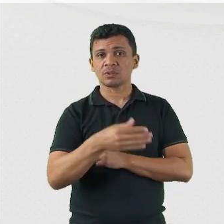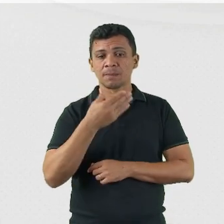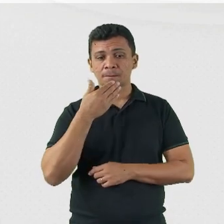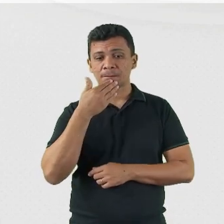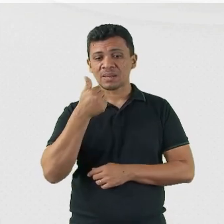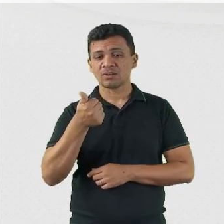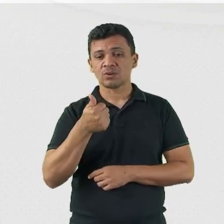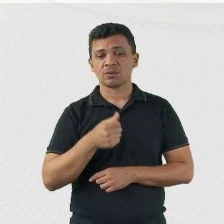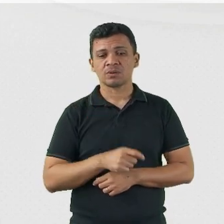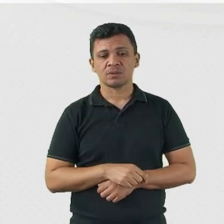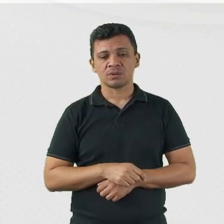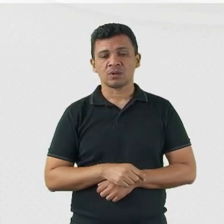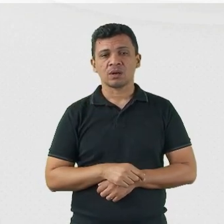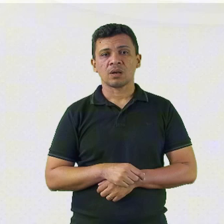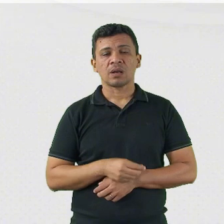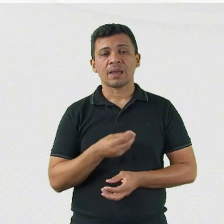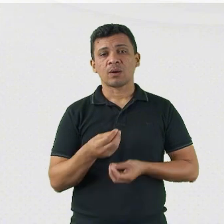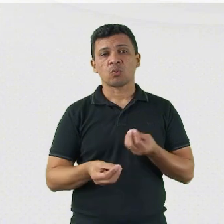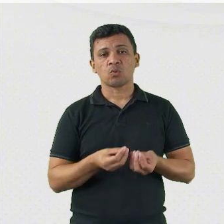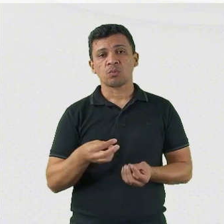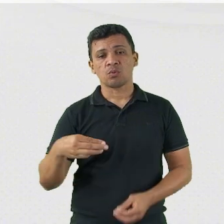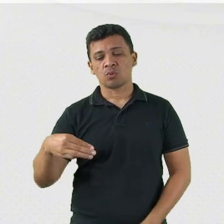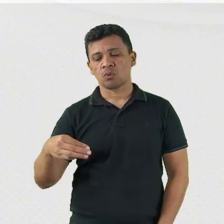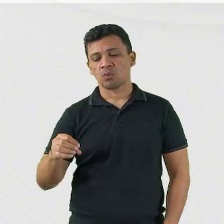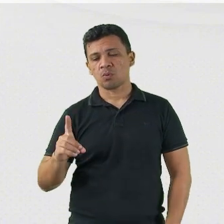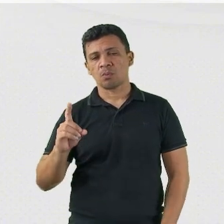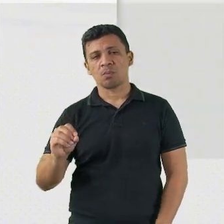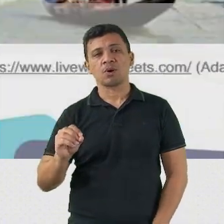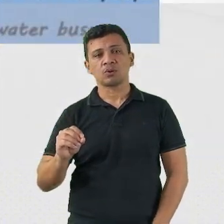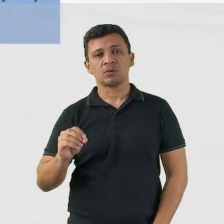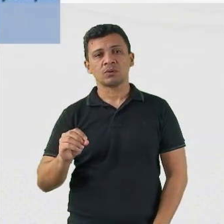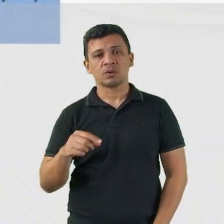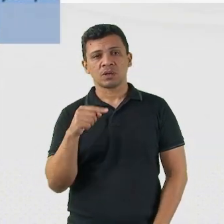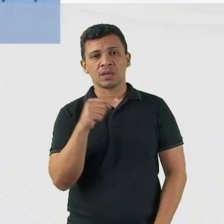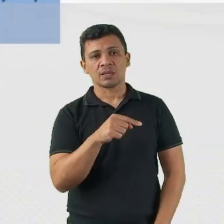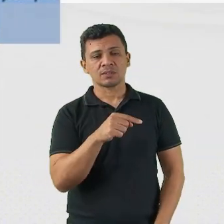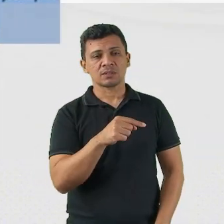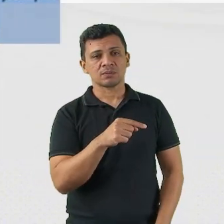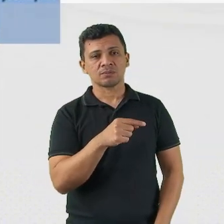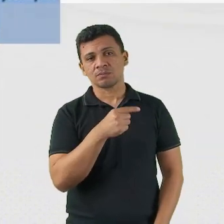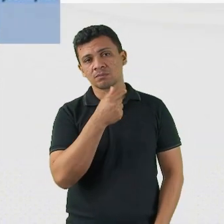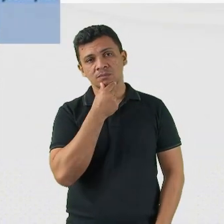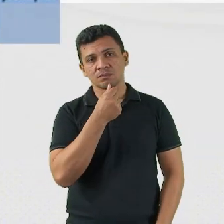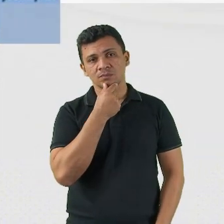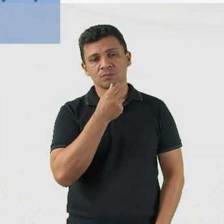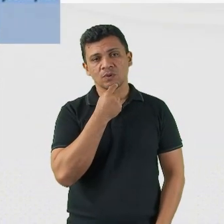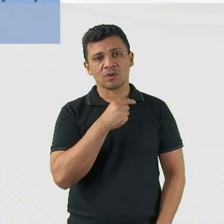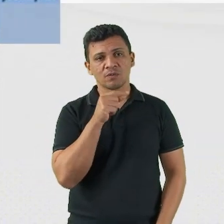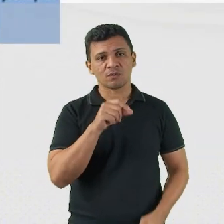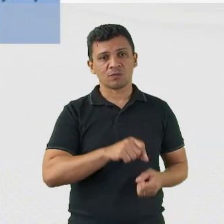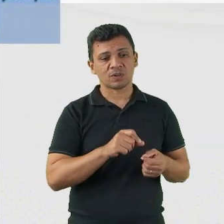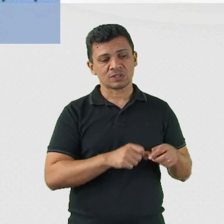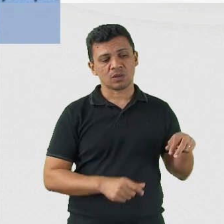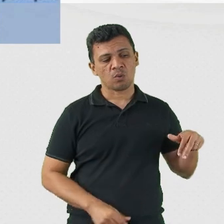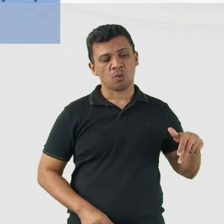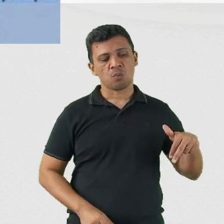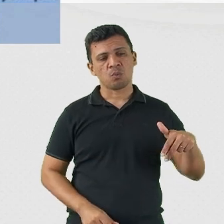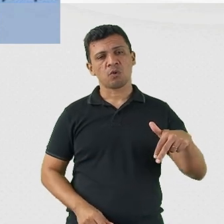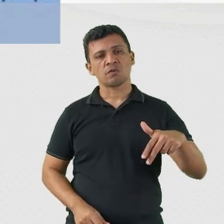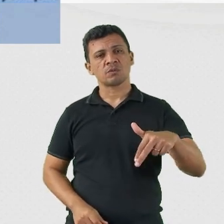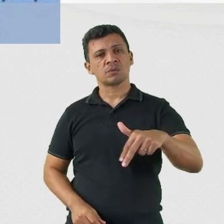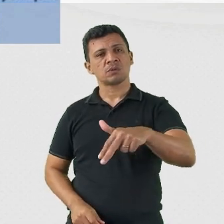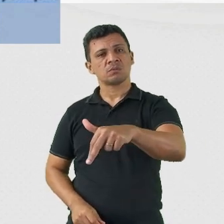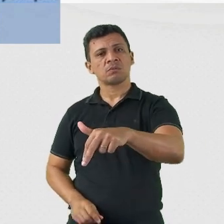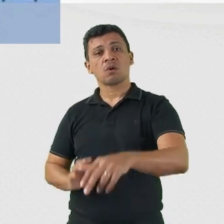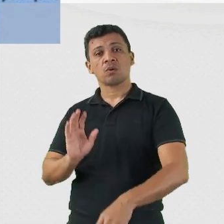adequada é a pergunta que quer saber o modo que esse deslocamento, que esse movimento de um lugar para o outro ocorre. Aqui